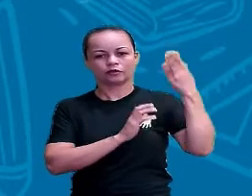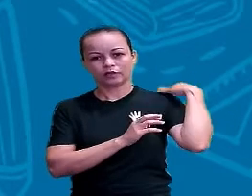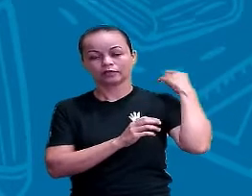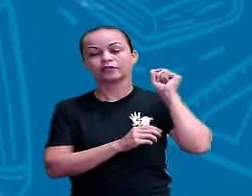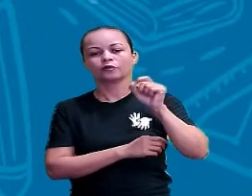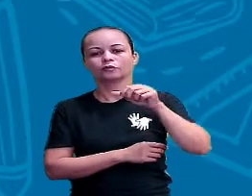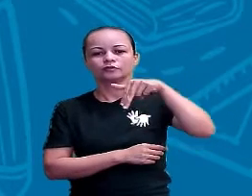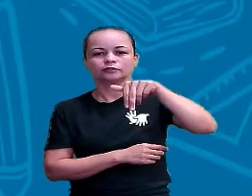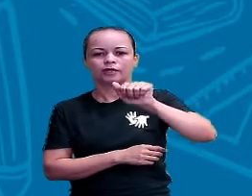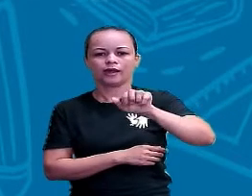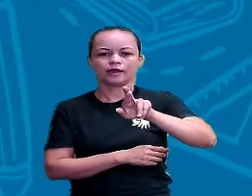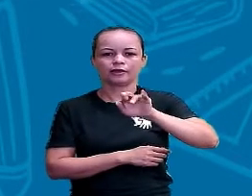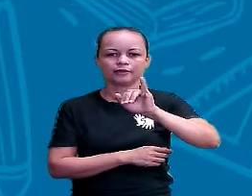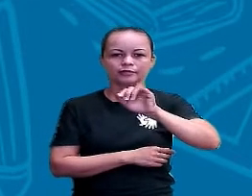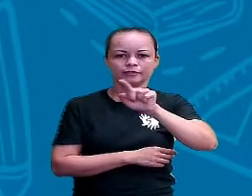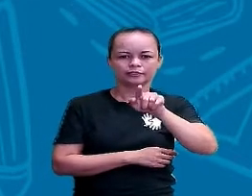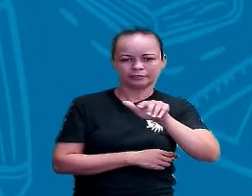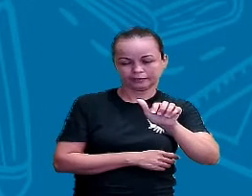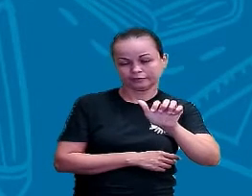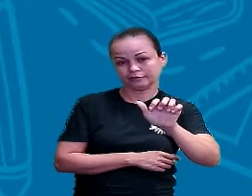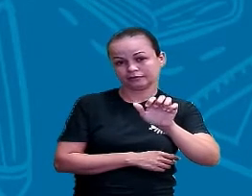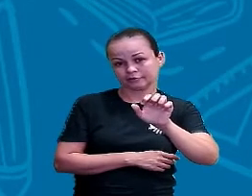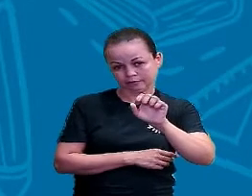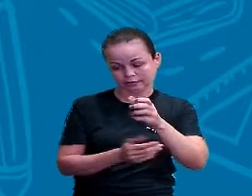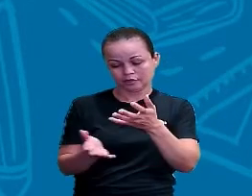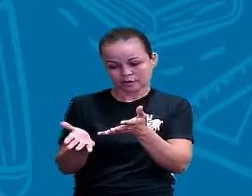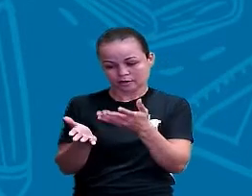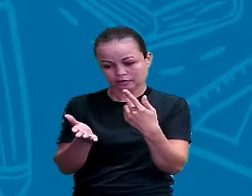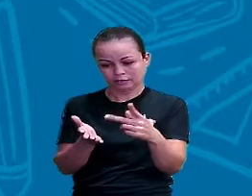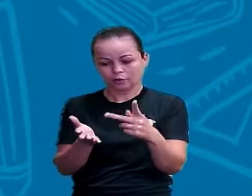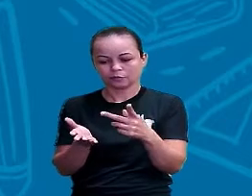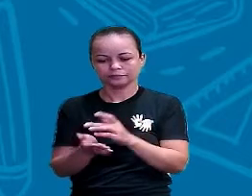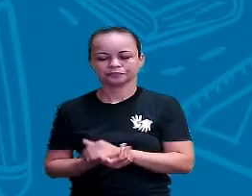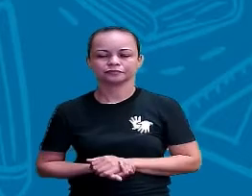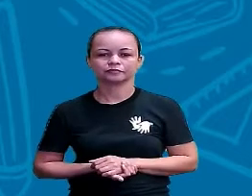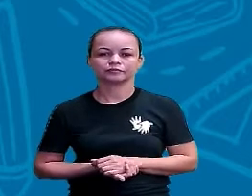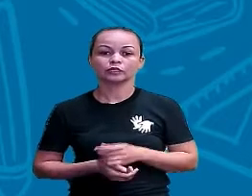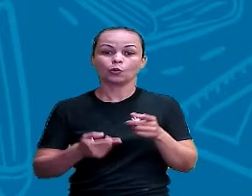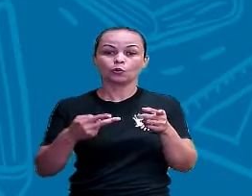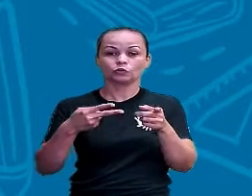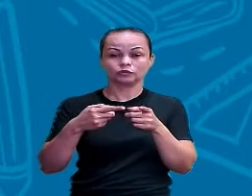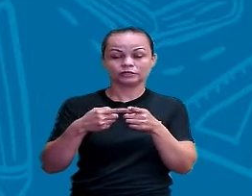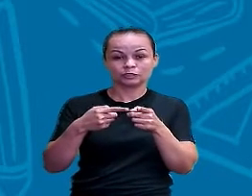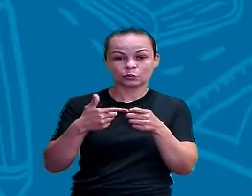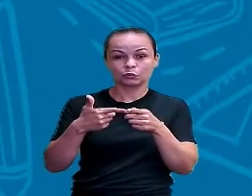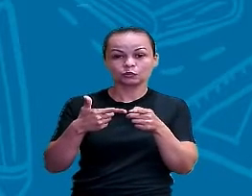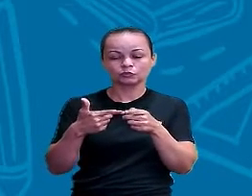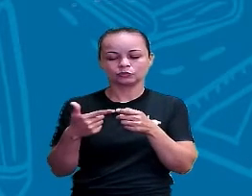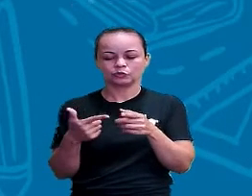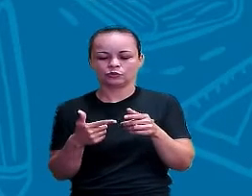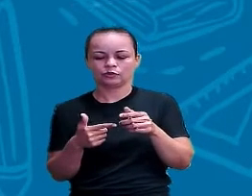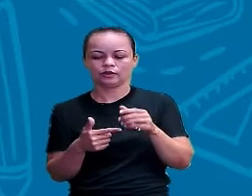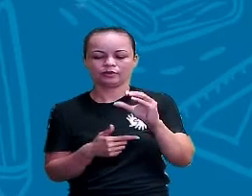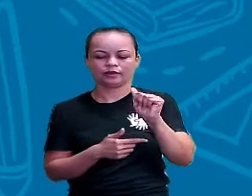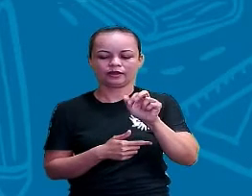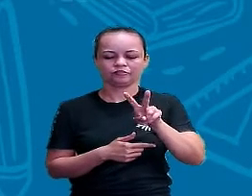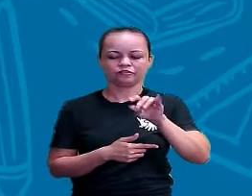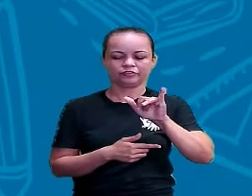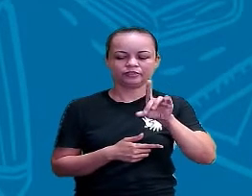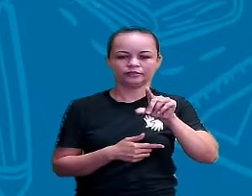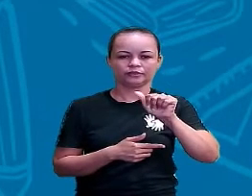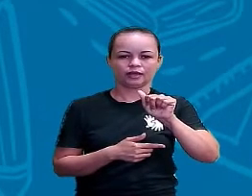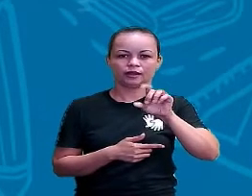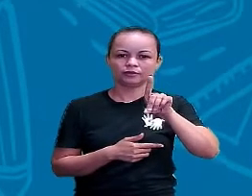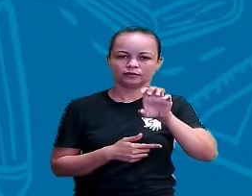nariz, né? É a nossa narina, as nossas narinas, o nosso nariz, tá certo? O segundo é a nossa cavidade nasal, tá certo? Depois